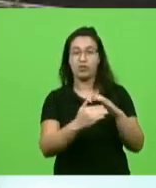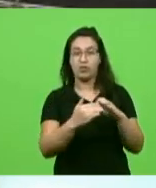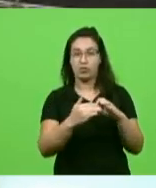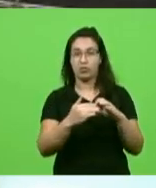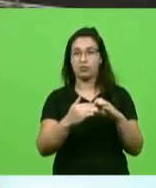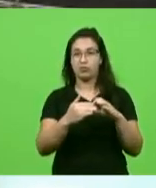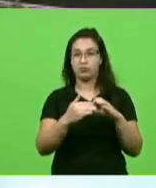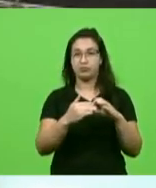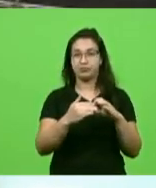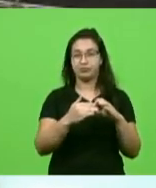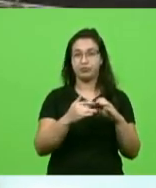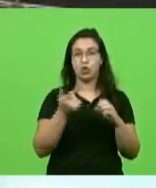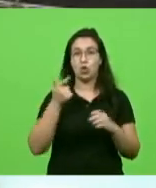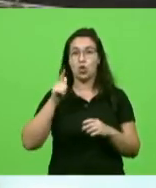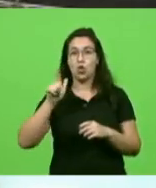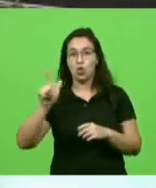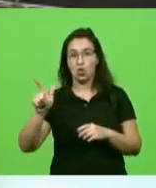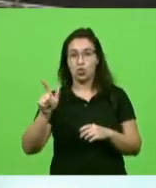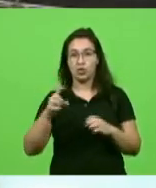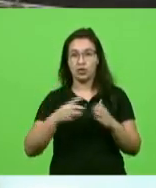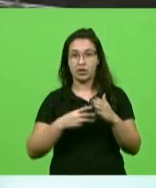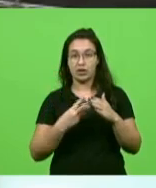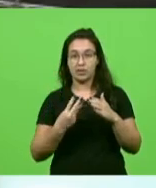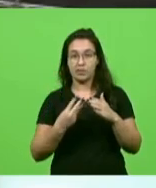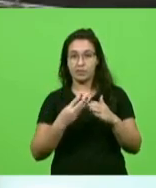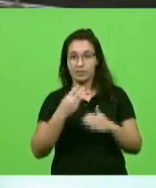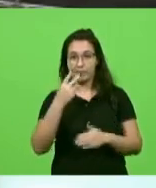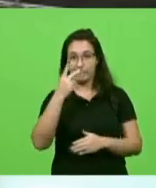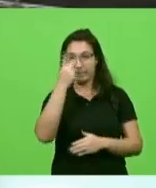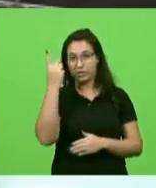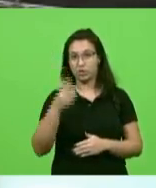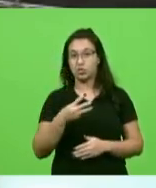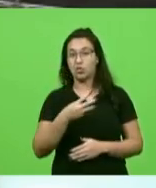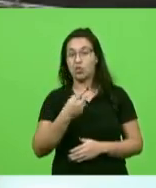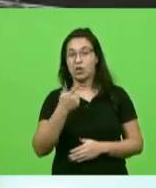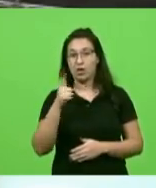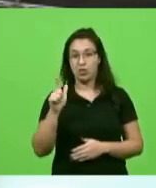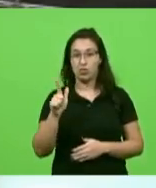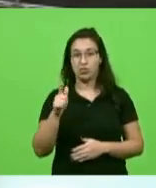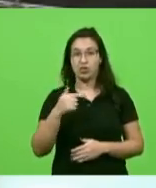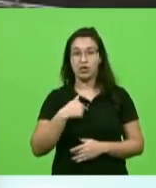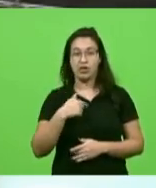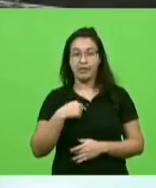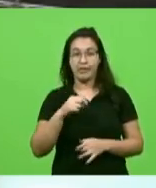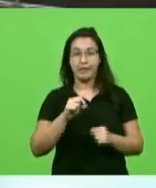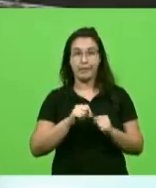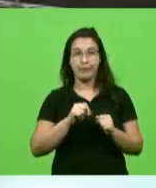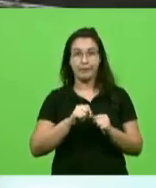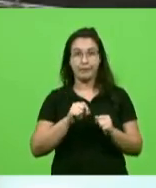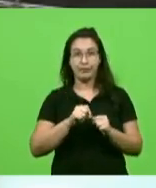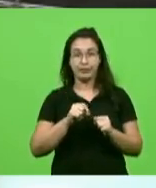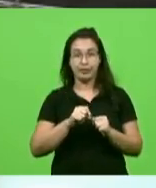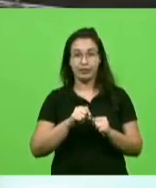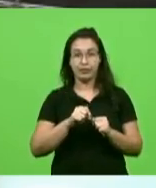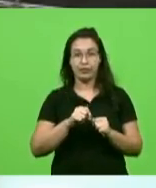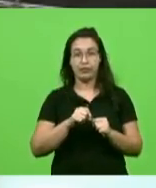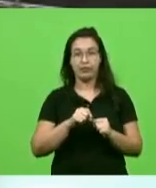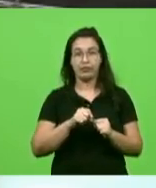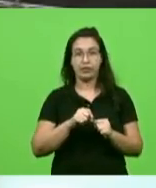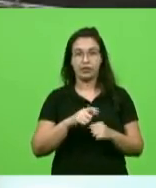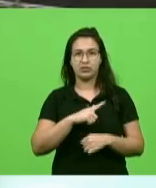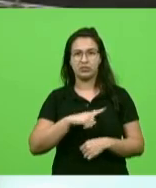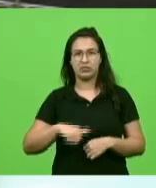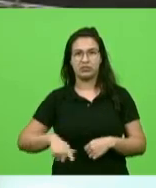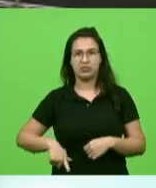de uma terceira pessoa que refere abraço seu faz passo com o governador